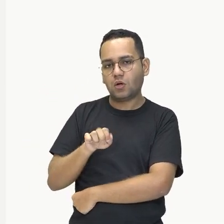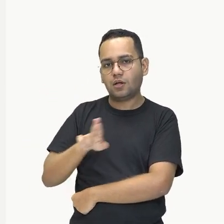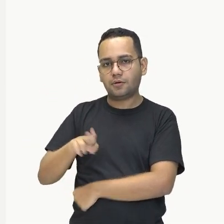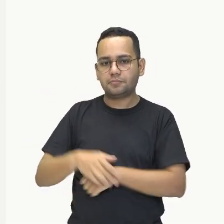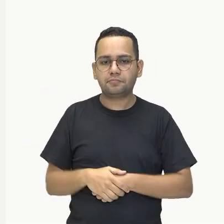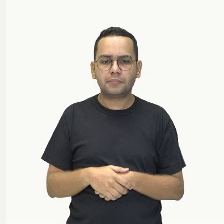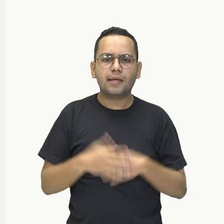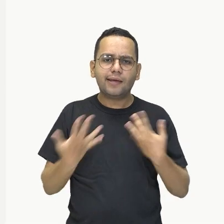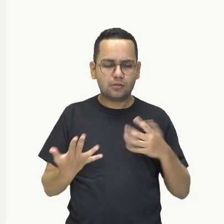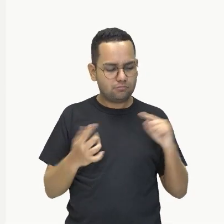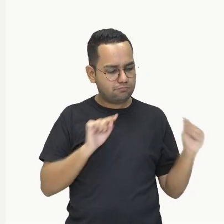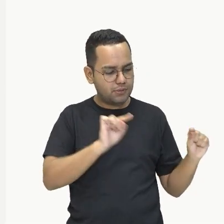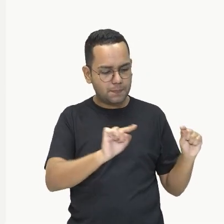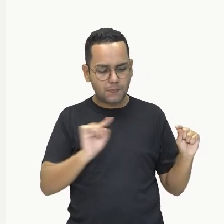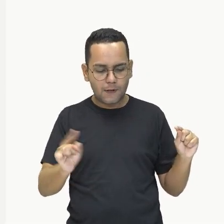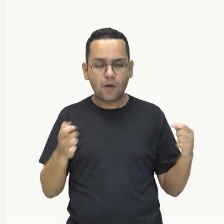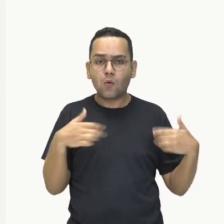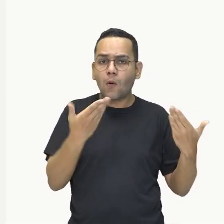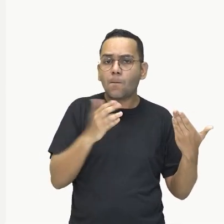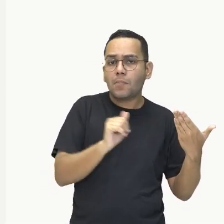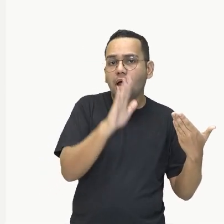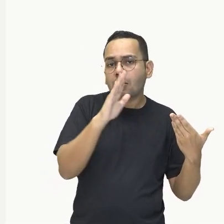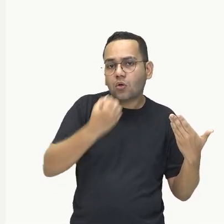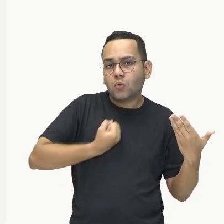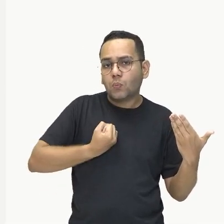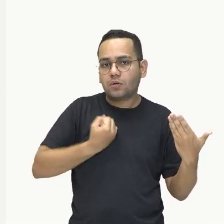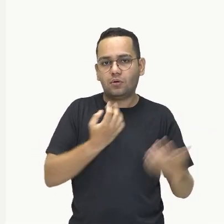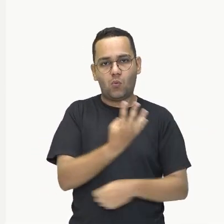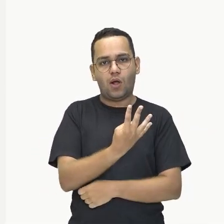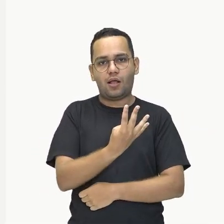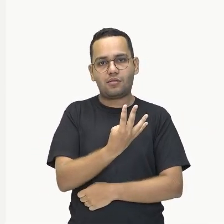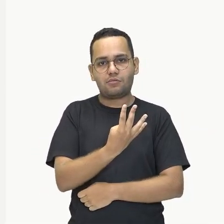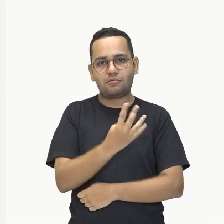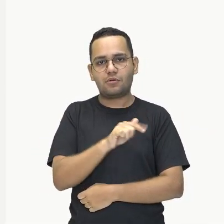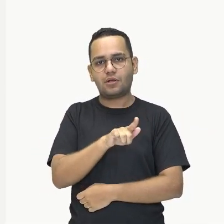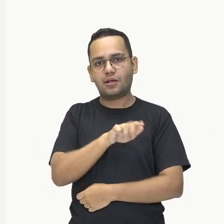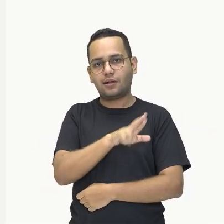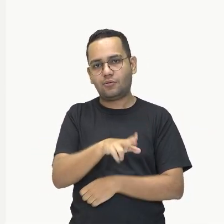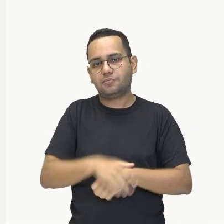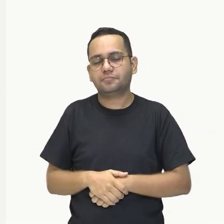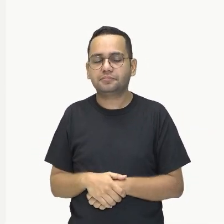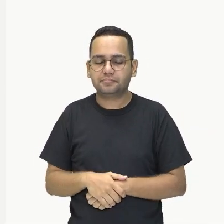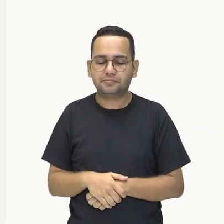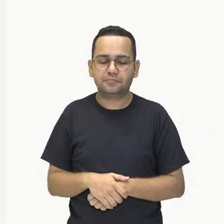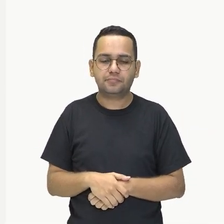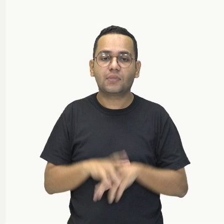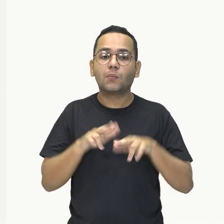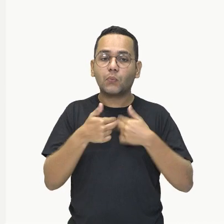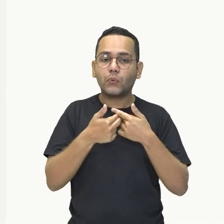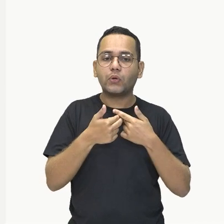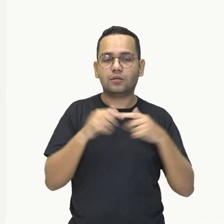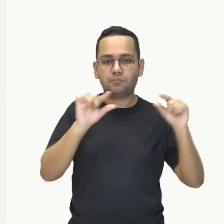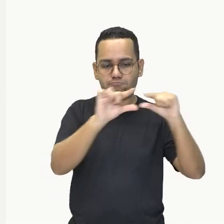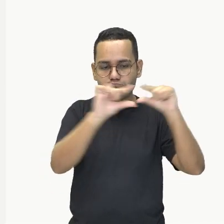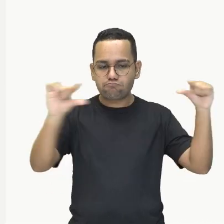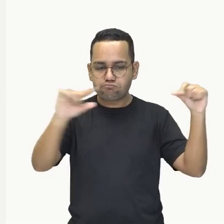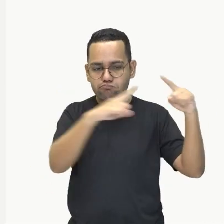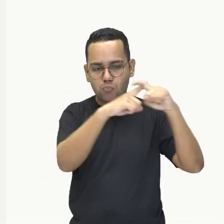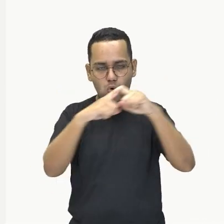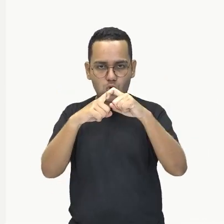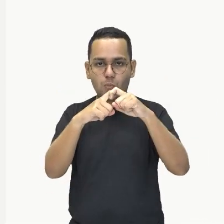grau maior? Quarto grau. Então, significa que este aqui é um polinômio do quarto